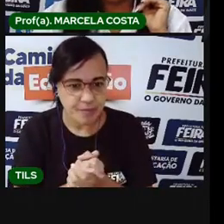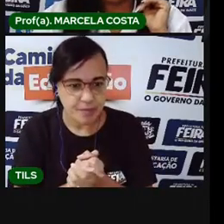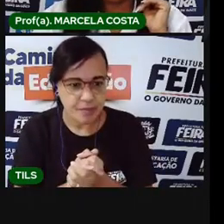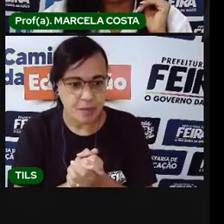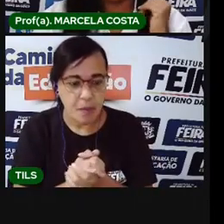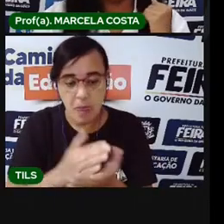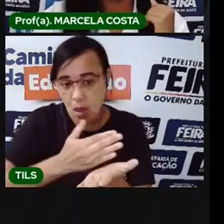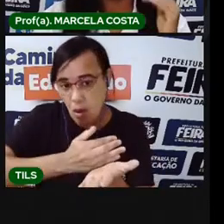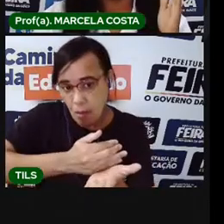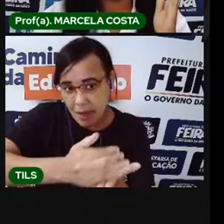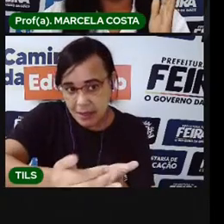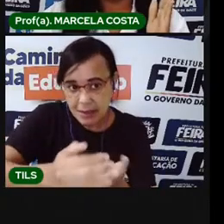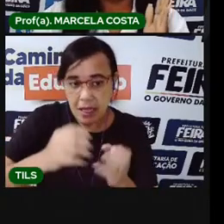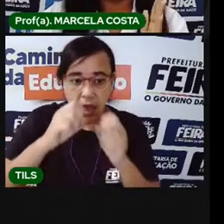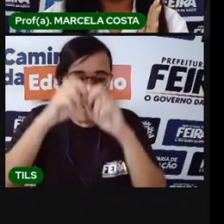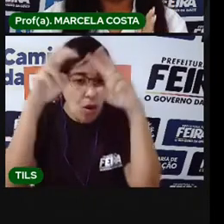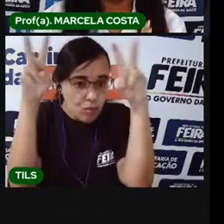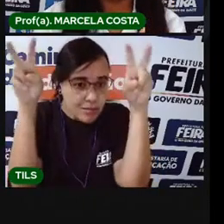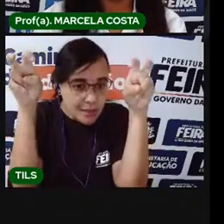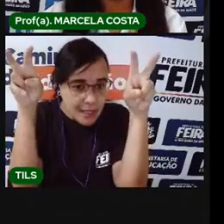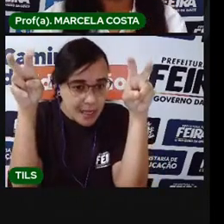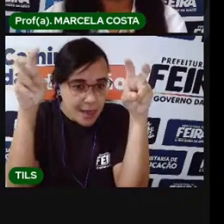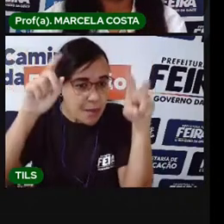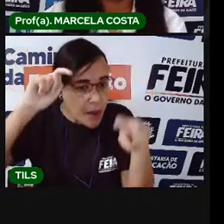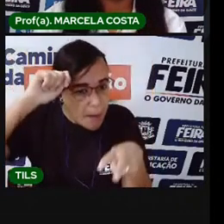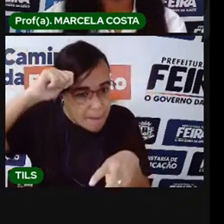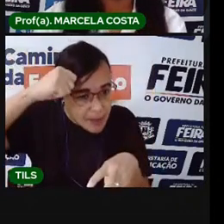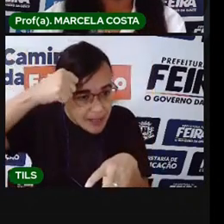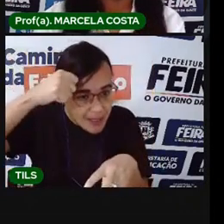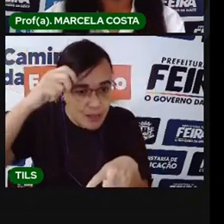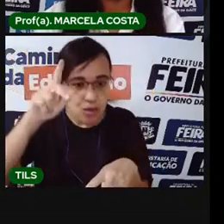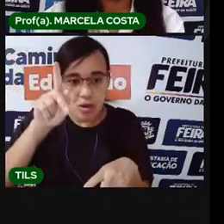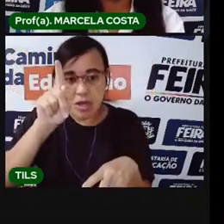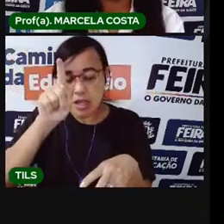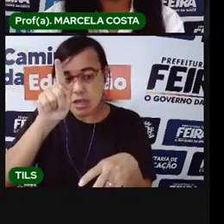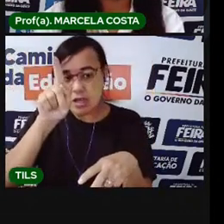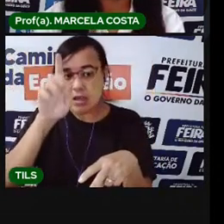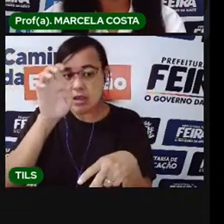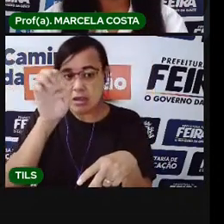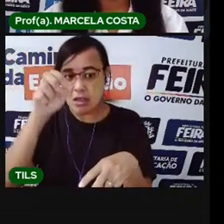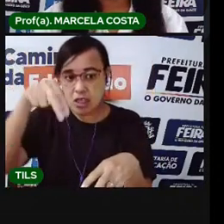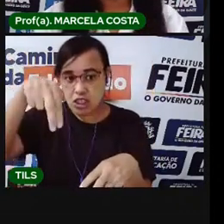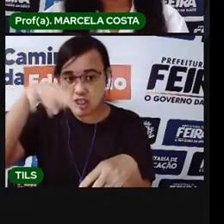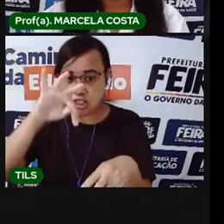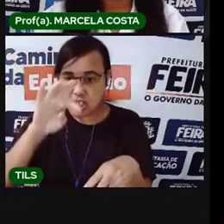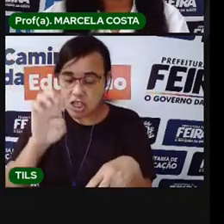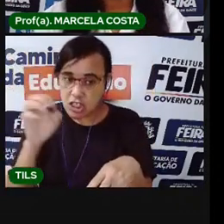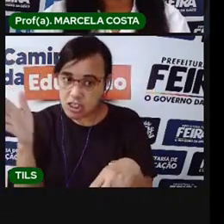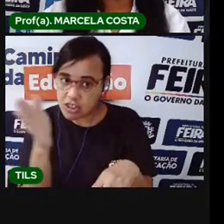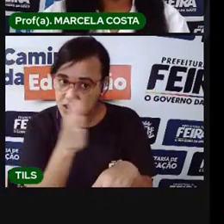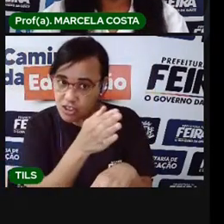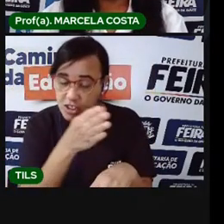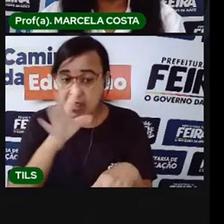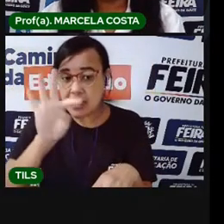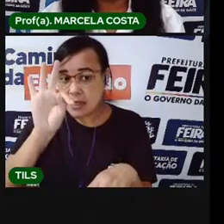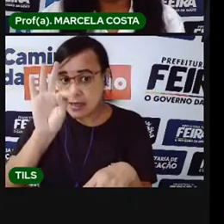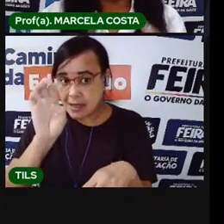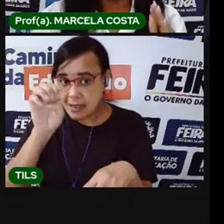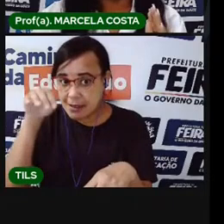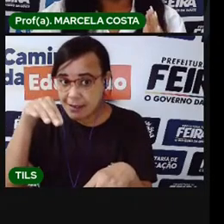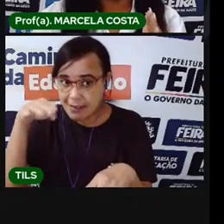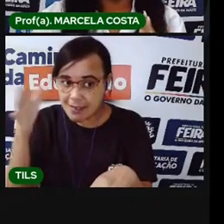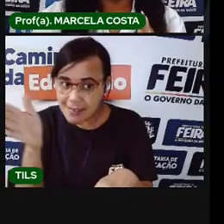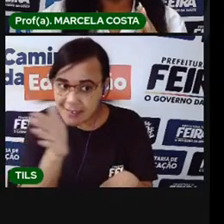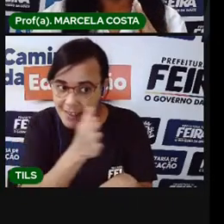começar pelo título, ó. Gente tem sobrenome. Quem escreveu